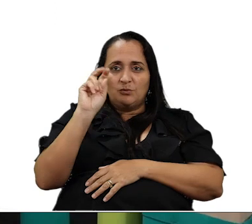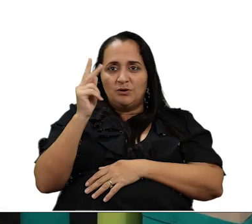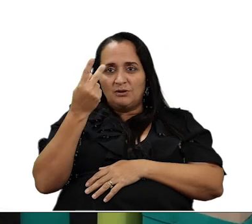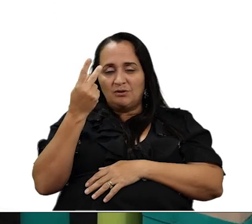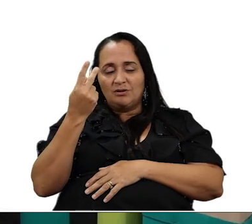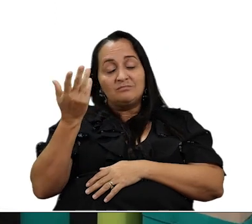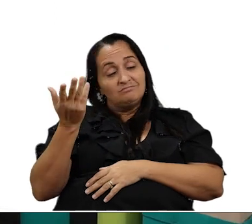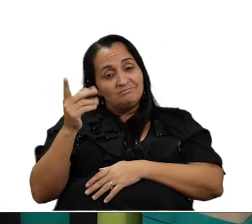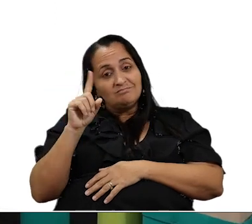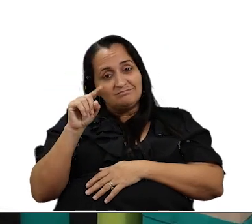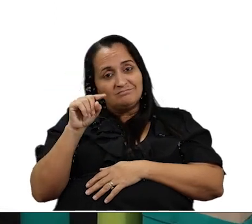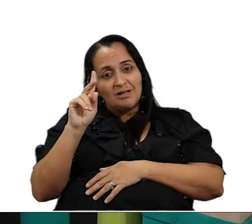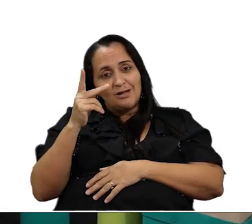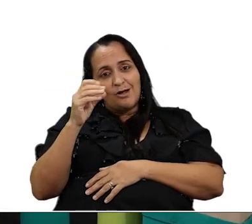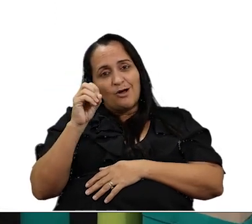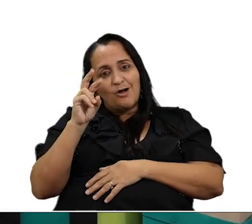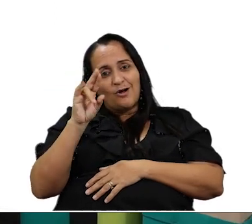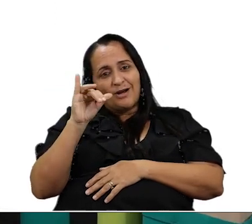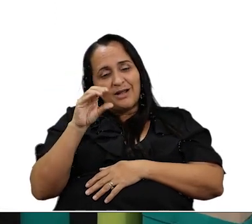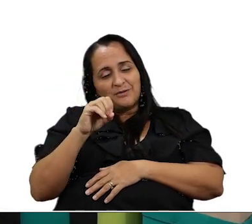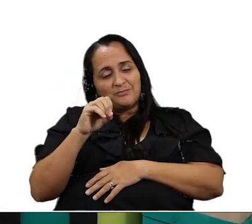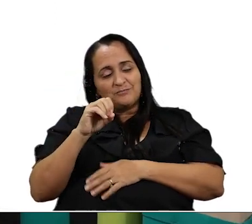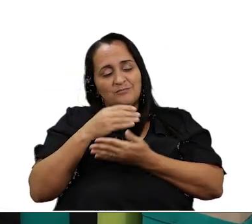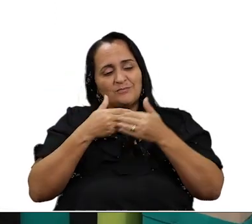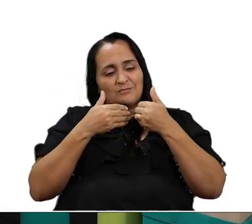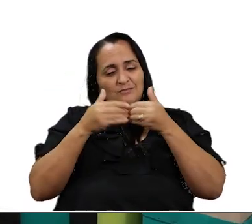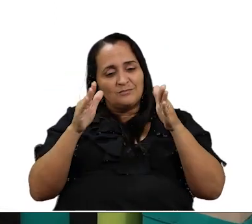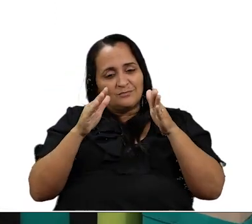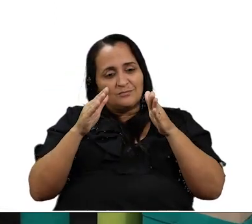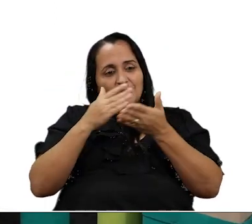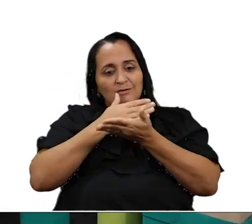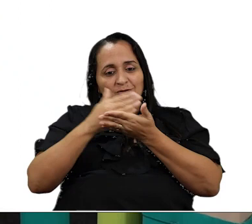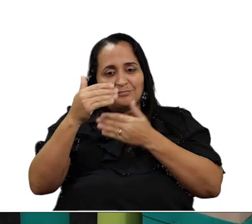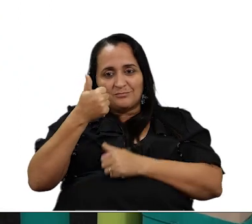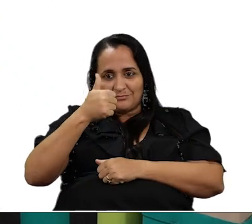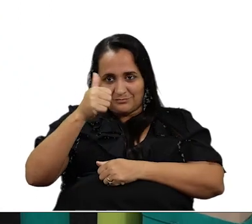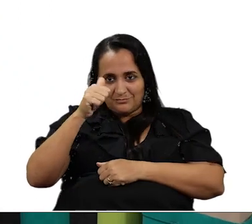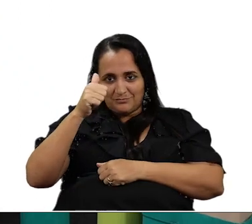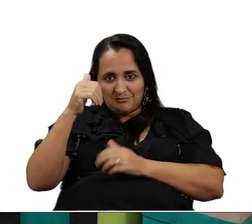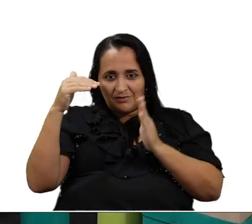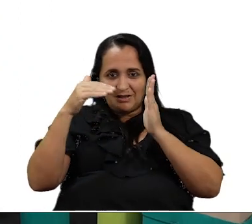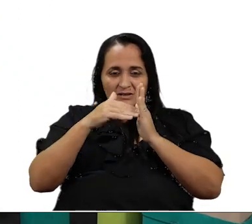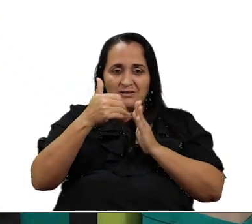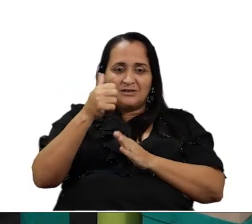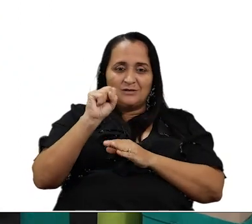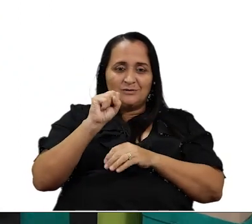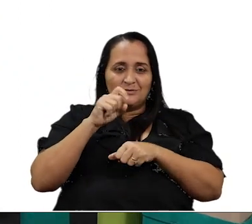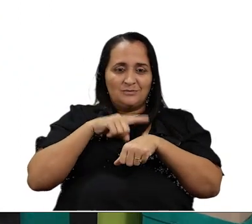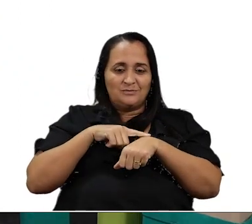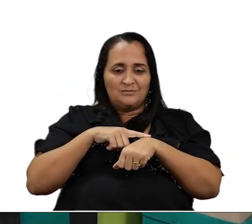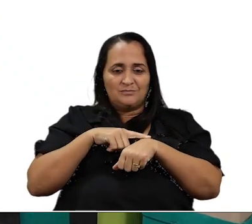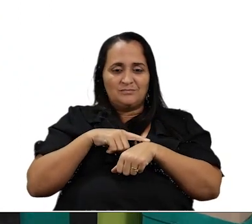Então, observe, o horário é das 11 horas às 18. Se você chegar lá às 10 horas, vai encontrar